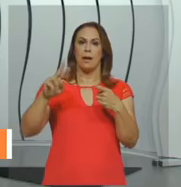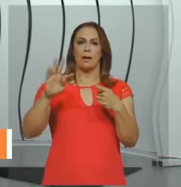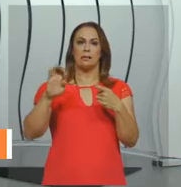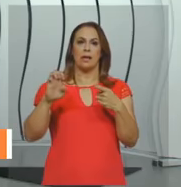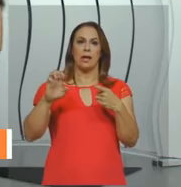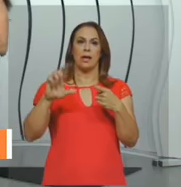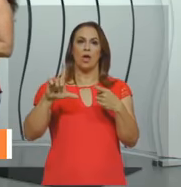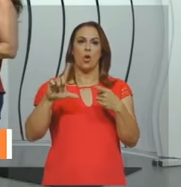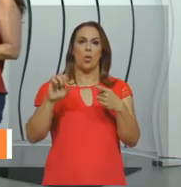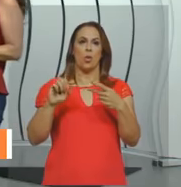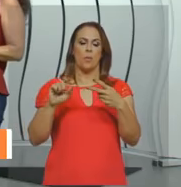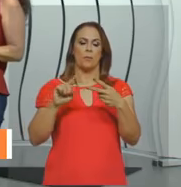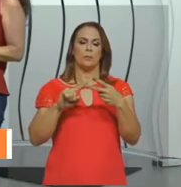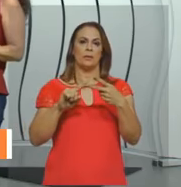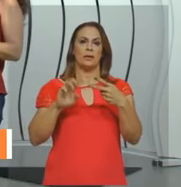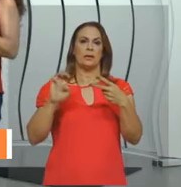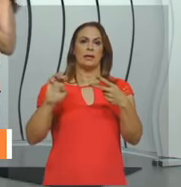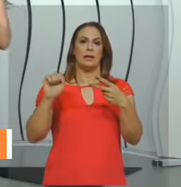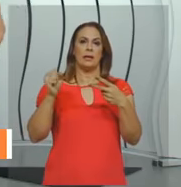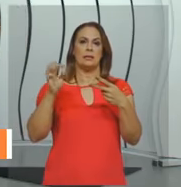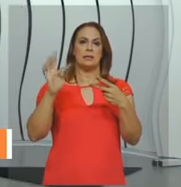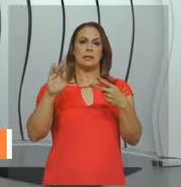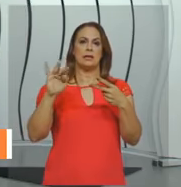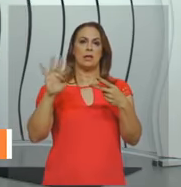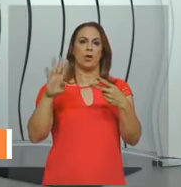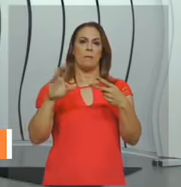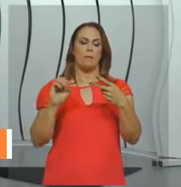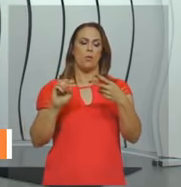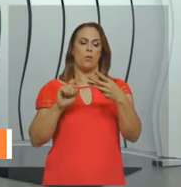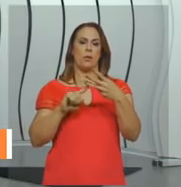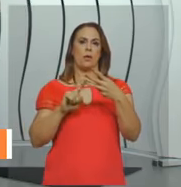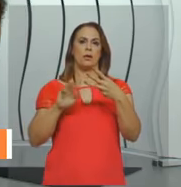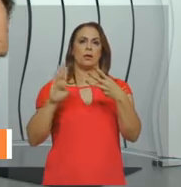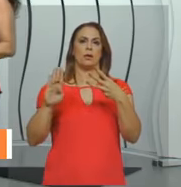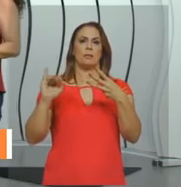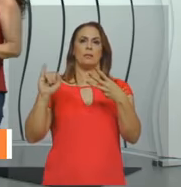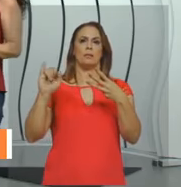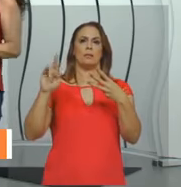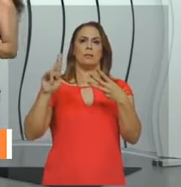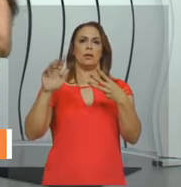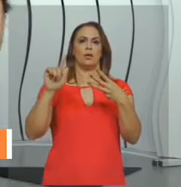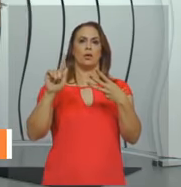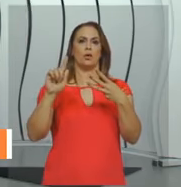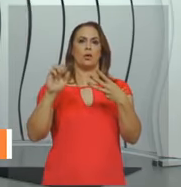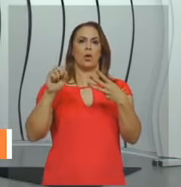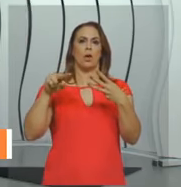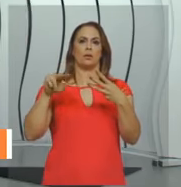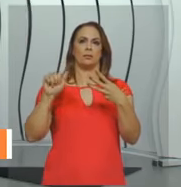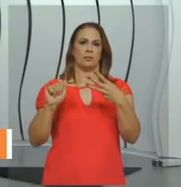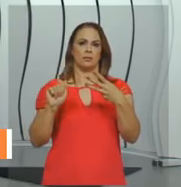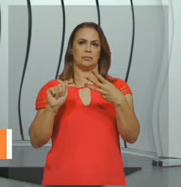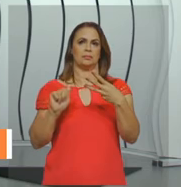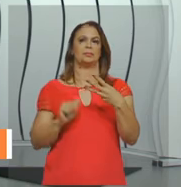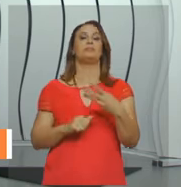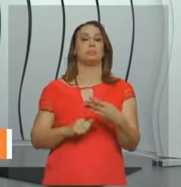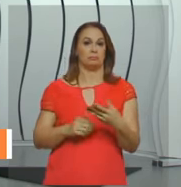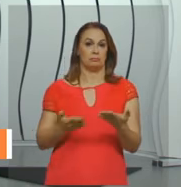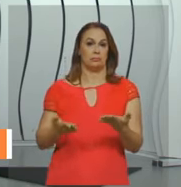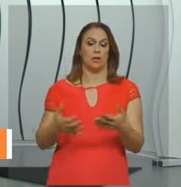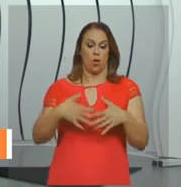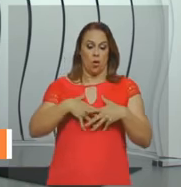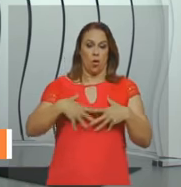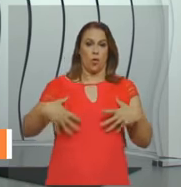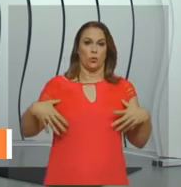bigorna. E nós temos no pescoço um osso, que é o hioide, no tórax 44, lembrando que nós